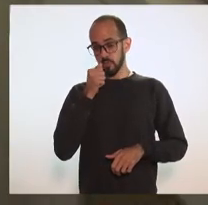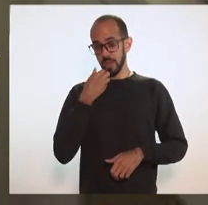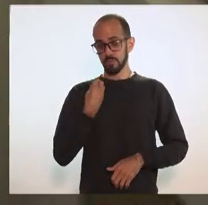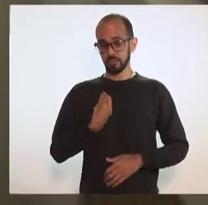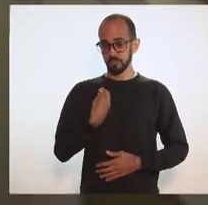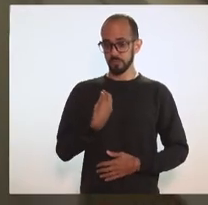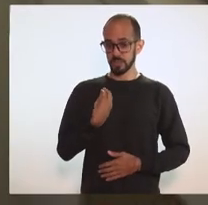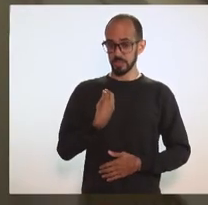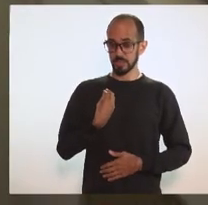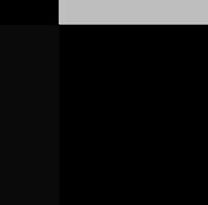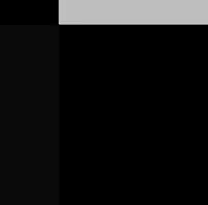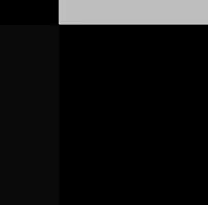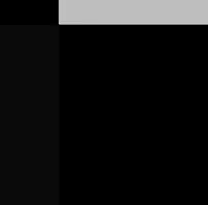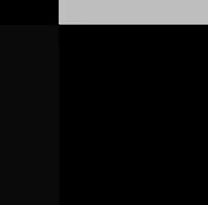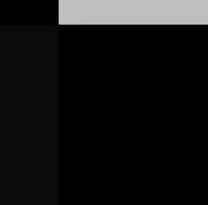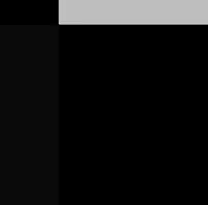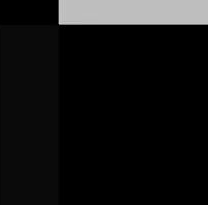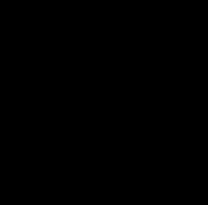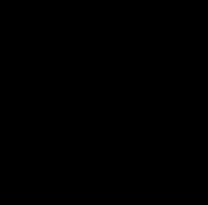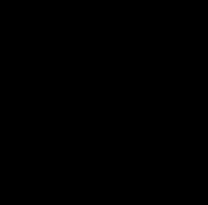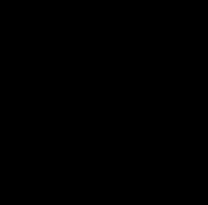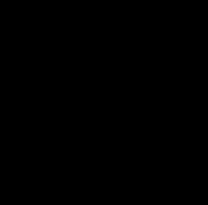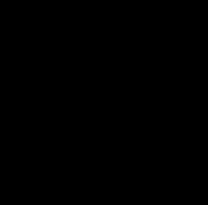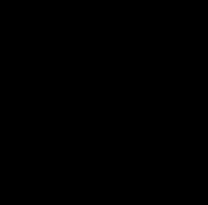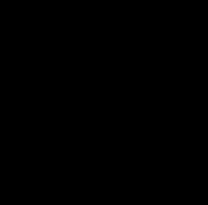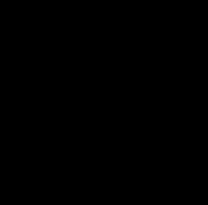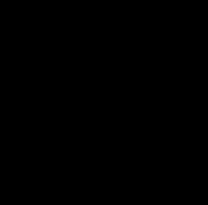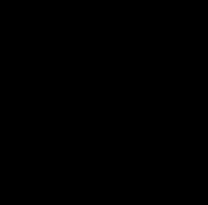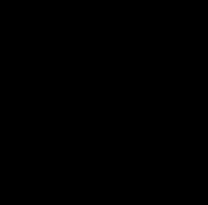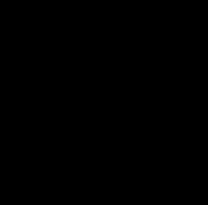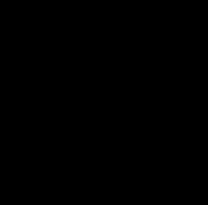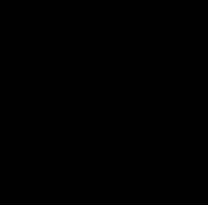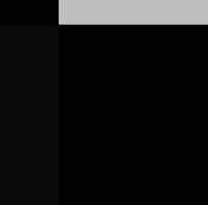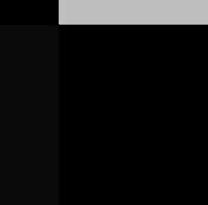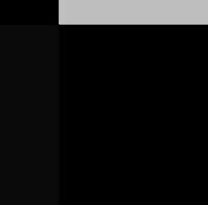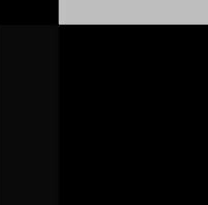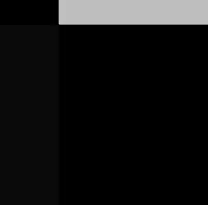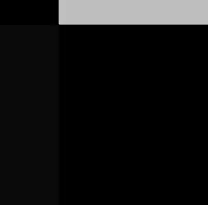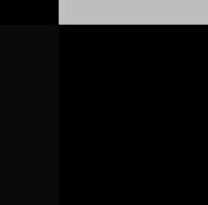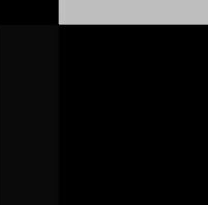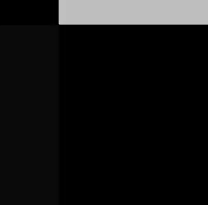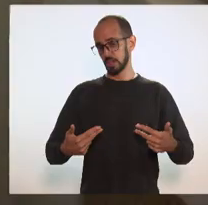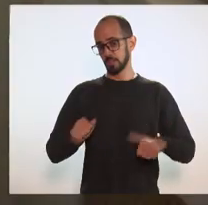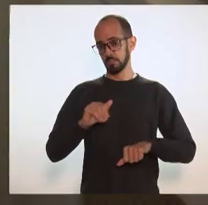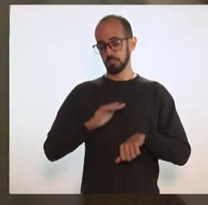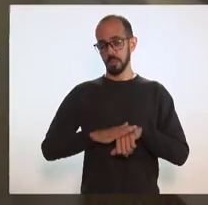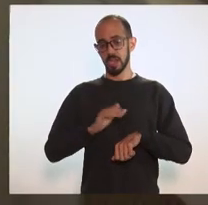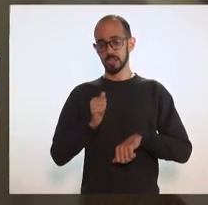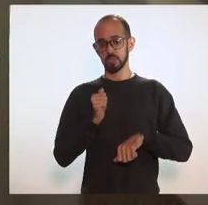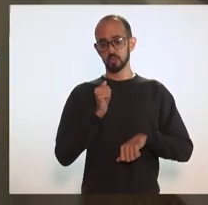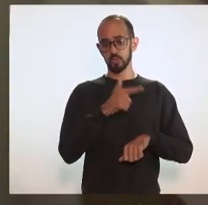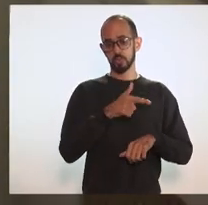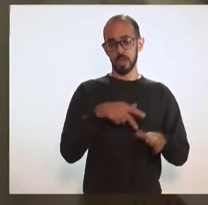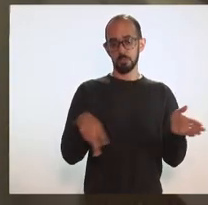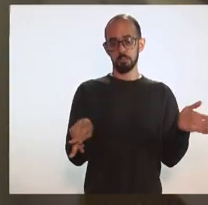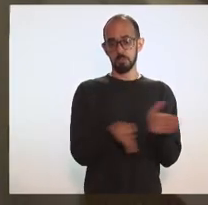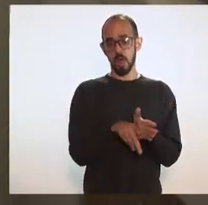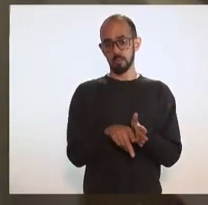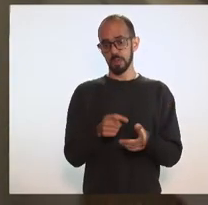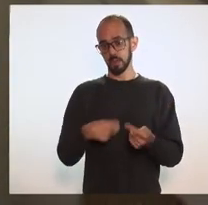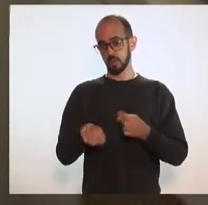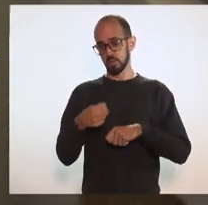que é mais importante inclusive que da economia